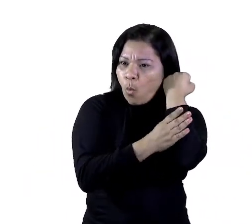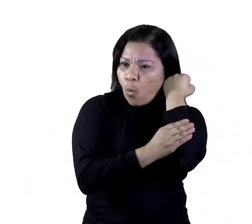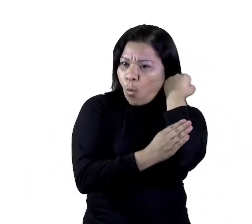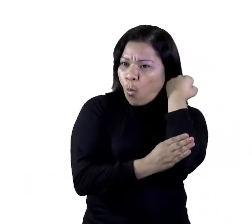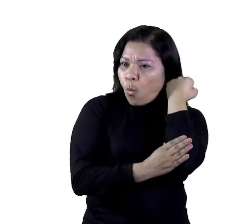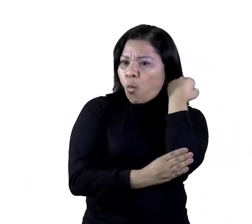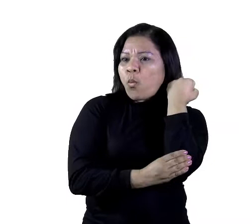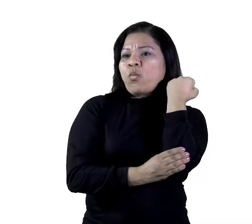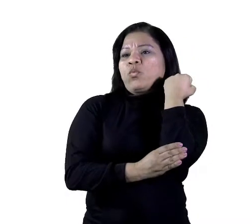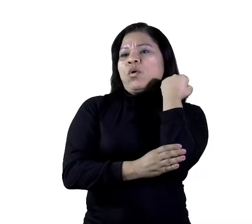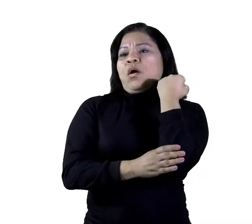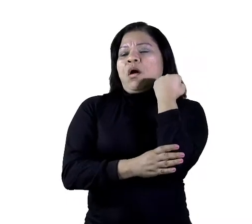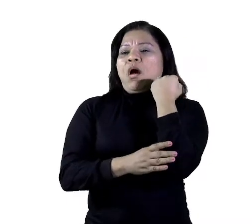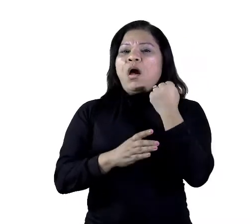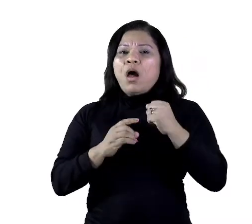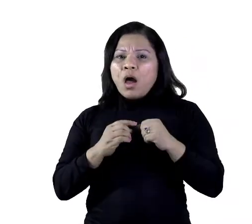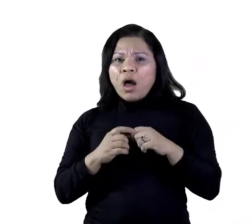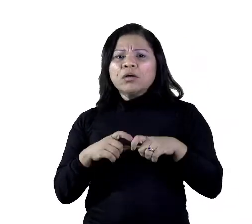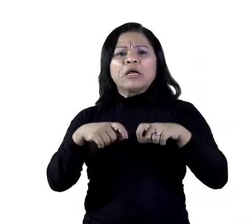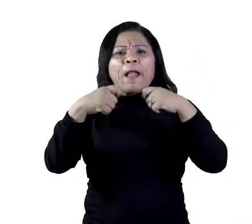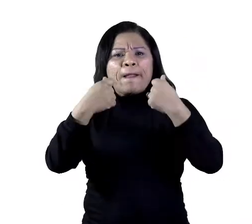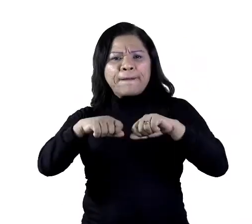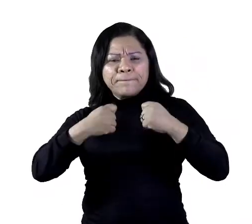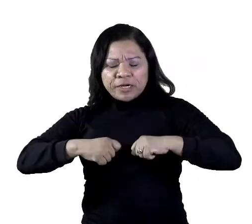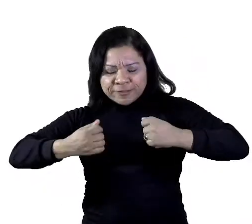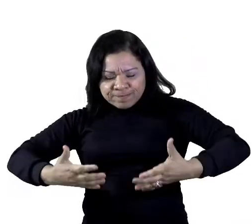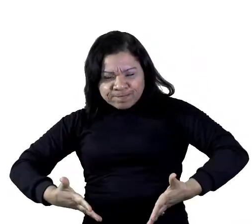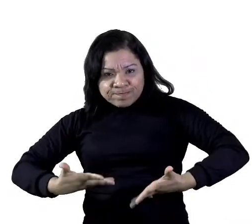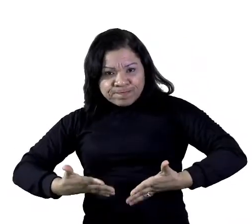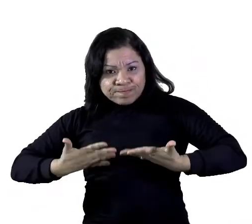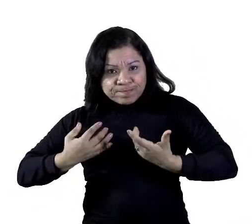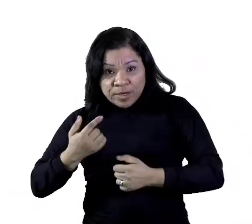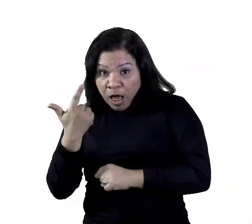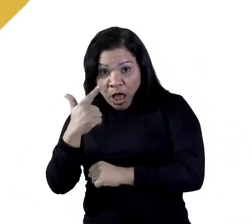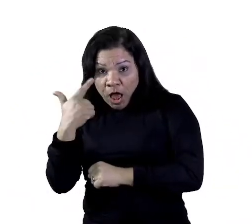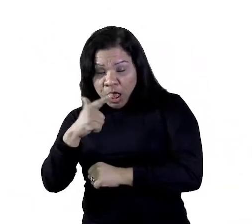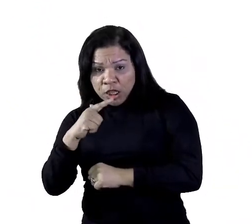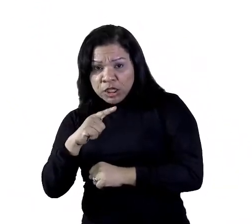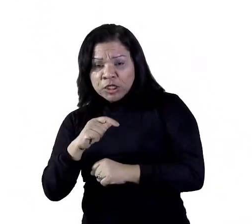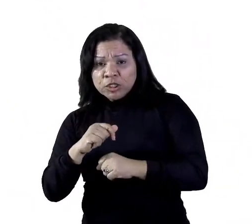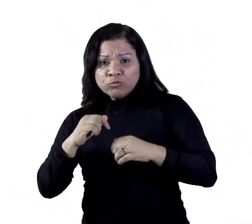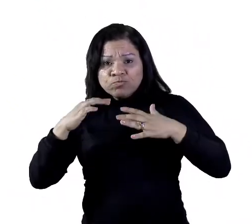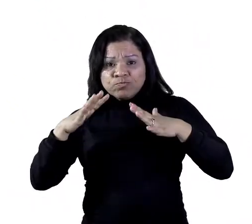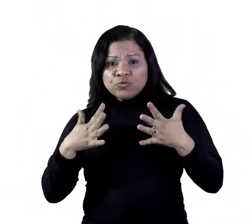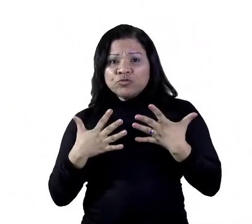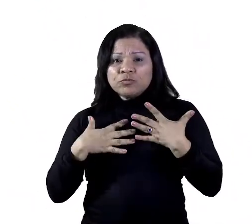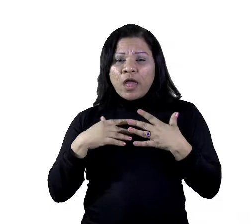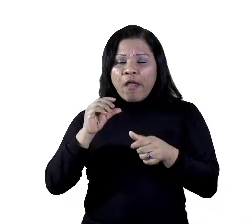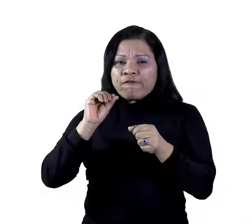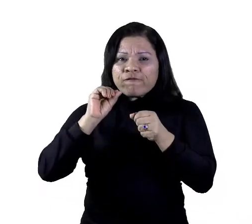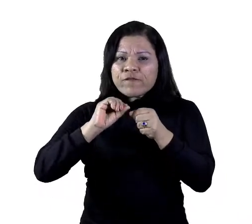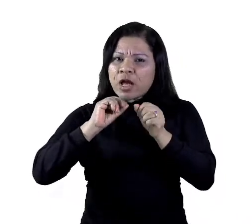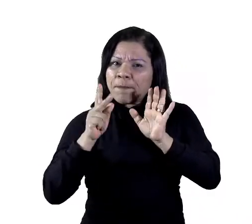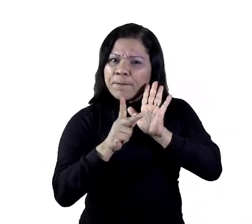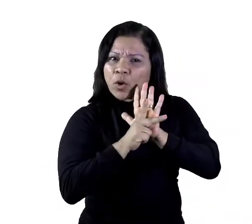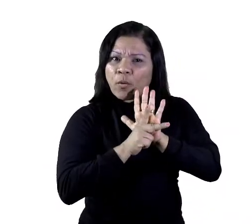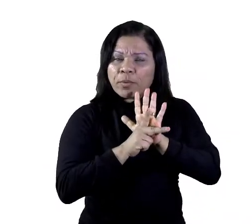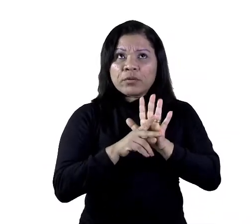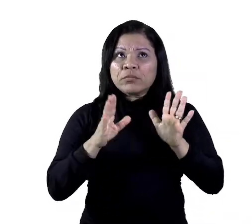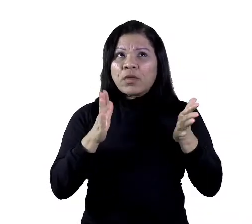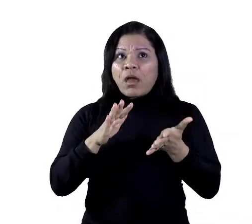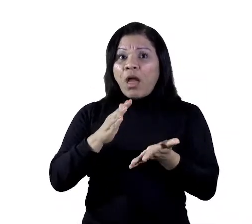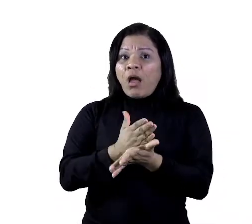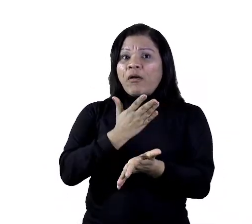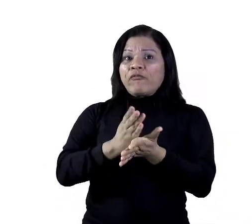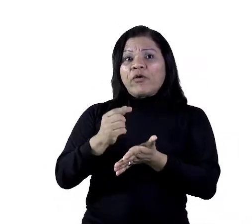obviamente, preciso de estímulos. Eles não têm ação própria. Ah, de vez em quando meu olho começa a tremer assim,